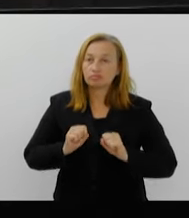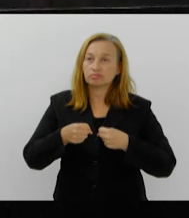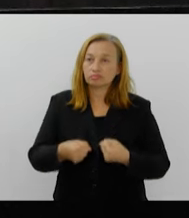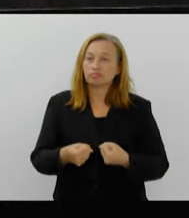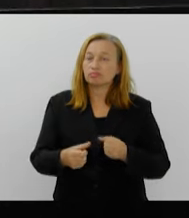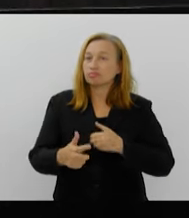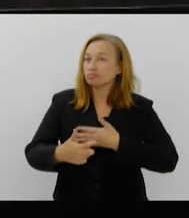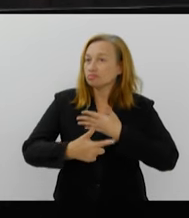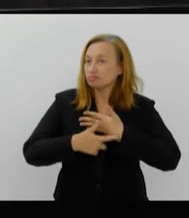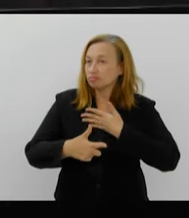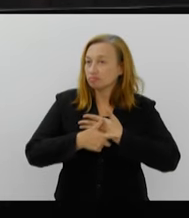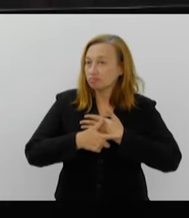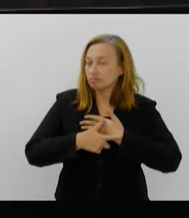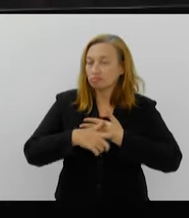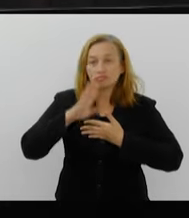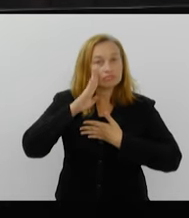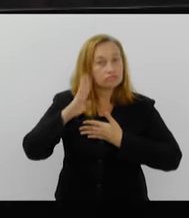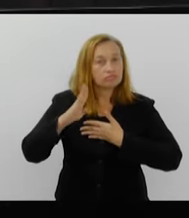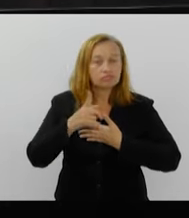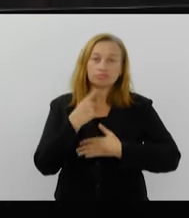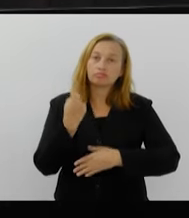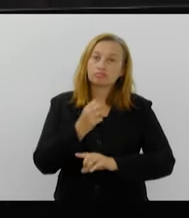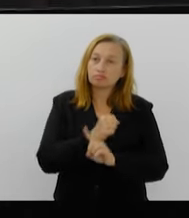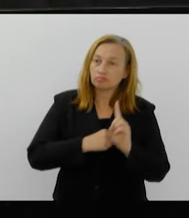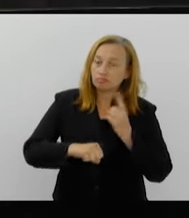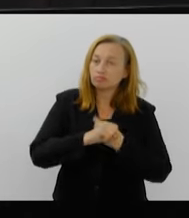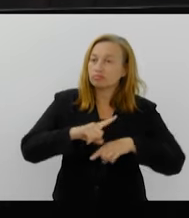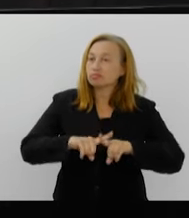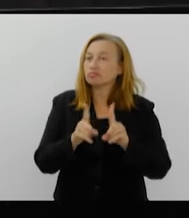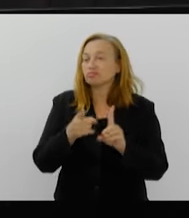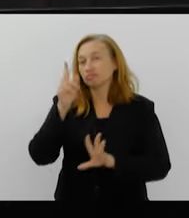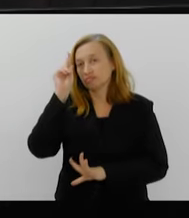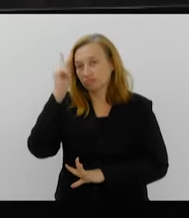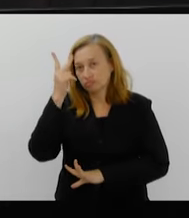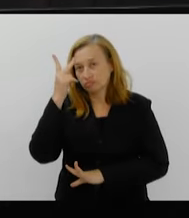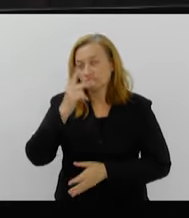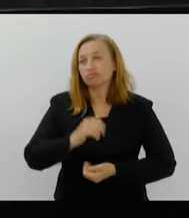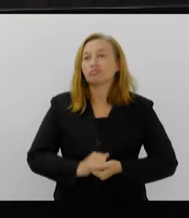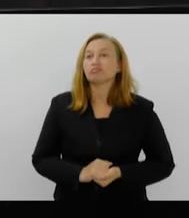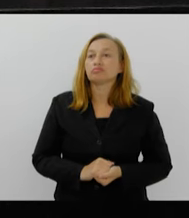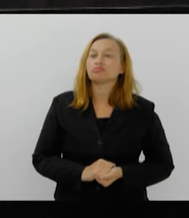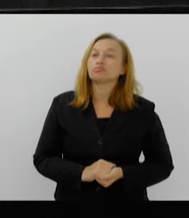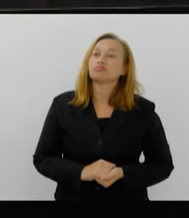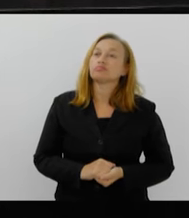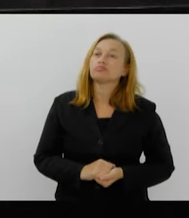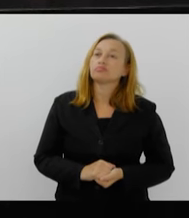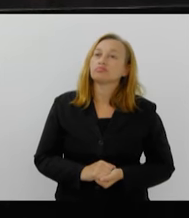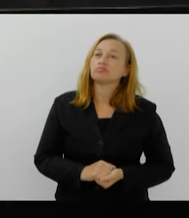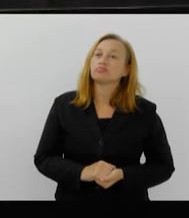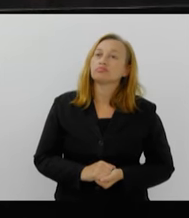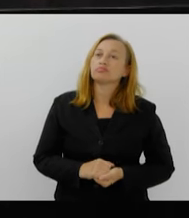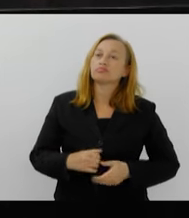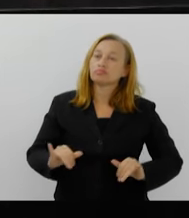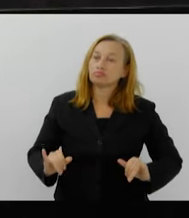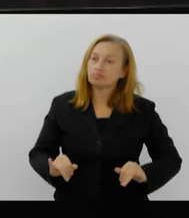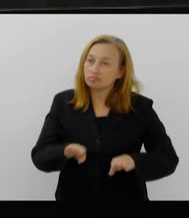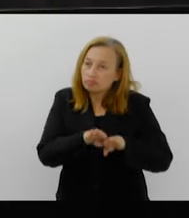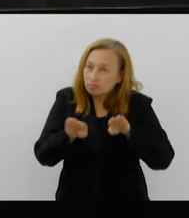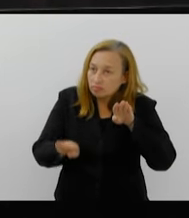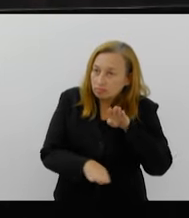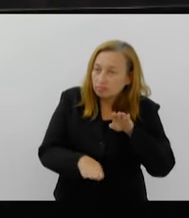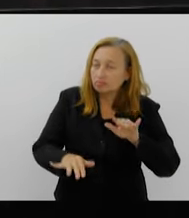um papel vital em nossa sociedade, mas, historicamente, enfrentaram desigualdades que